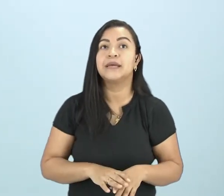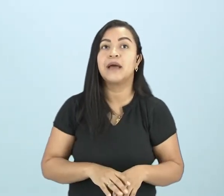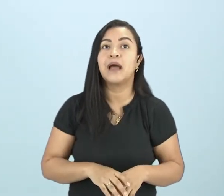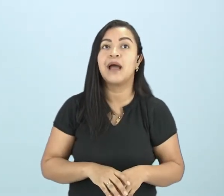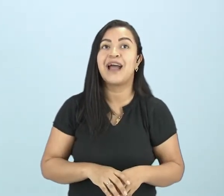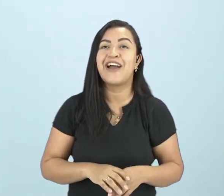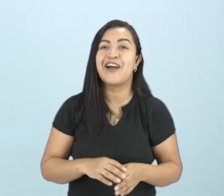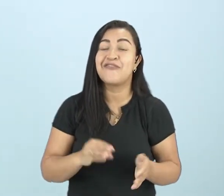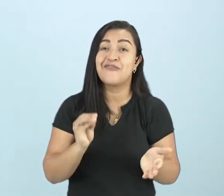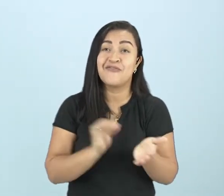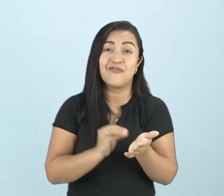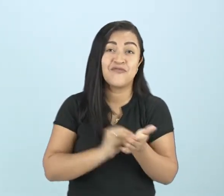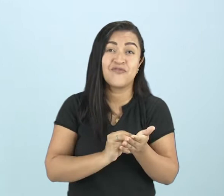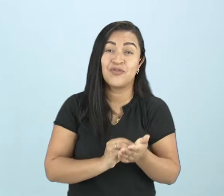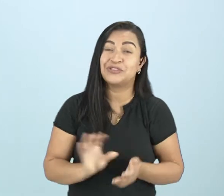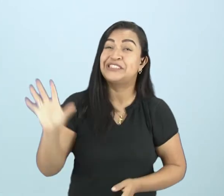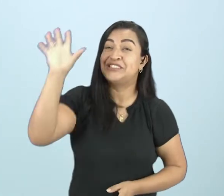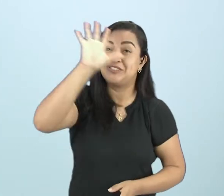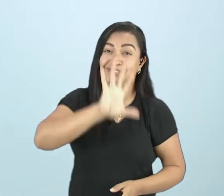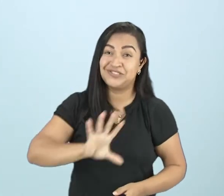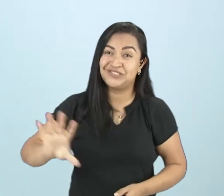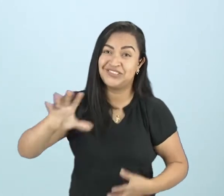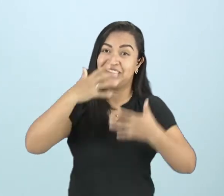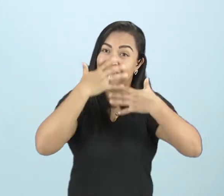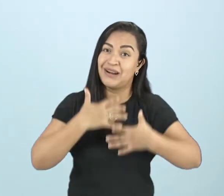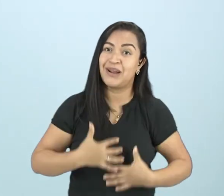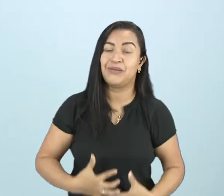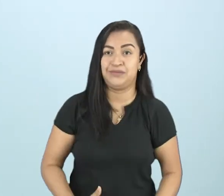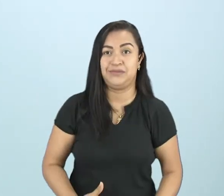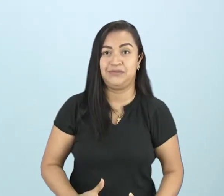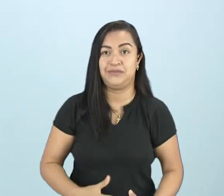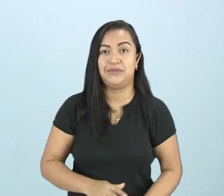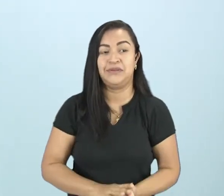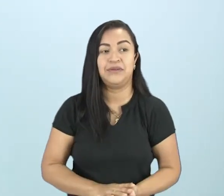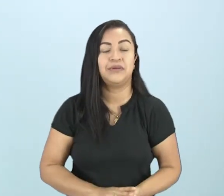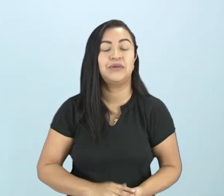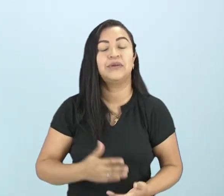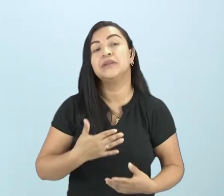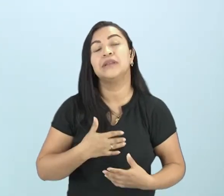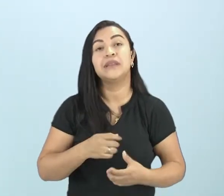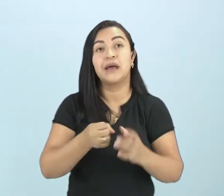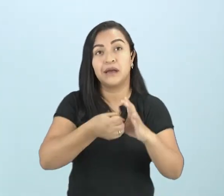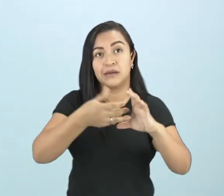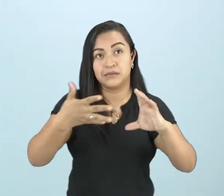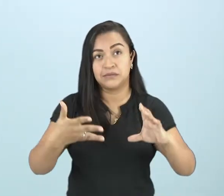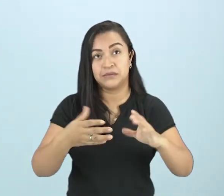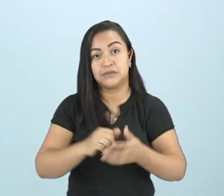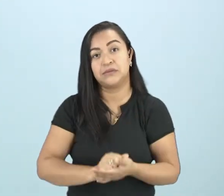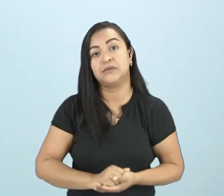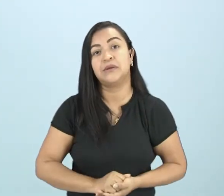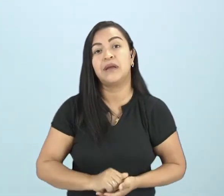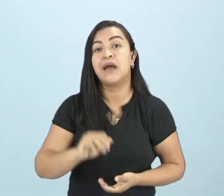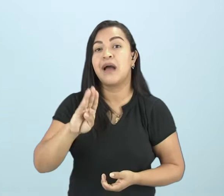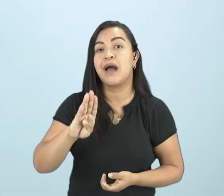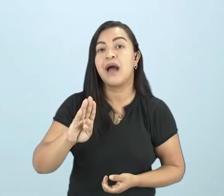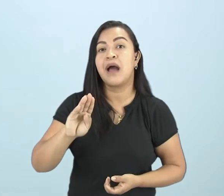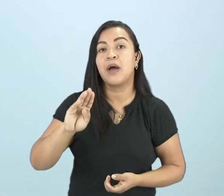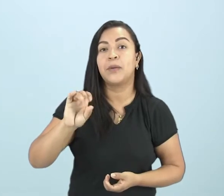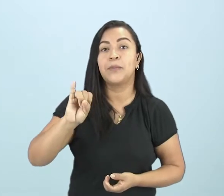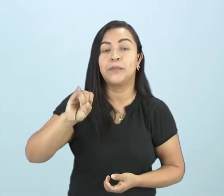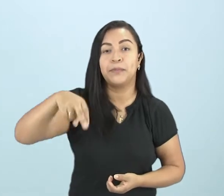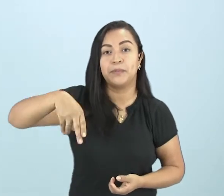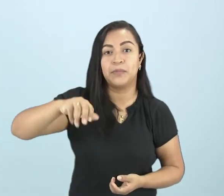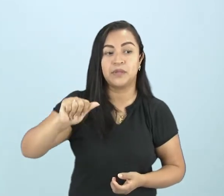da pigmentação, sem o problema da característica albina. Por que eu estou falando